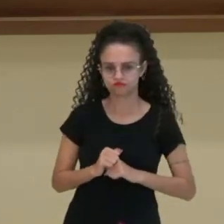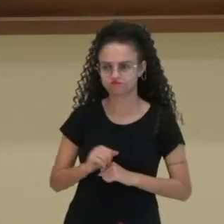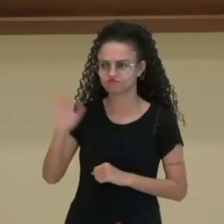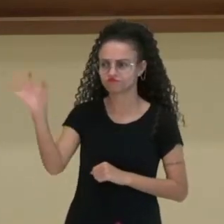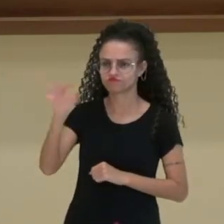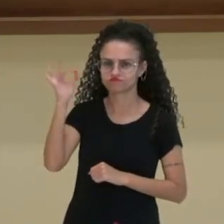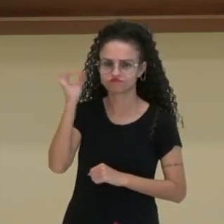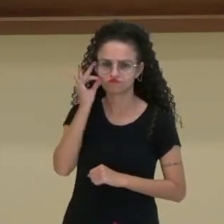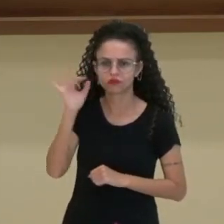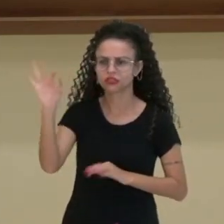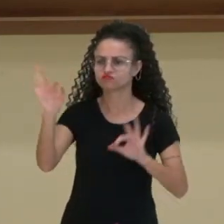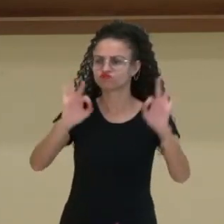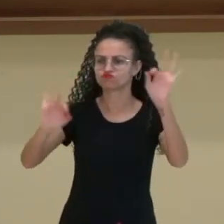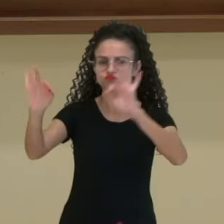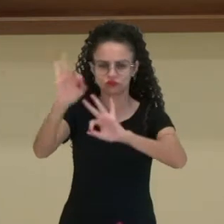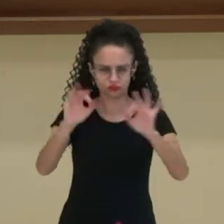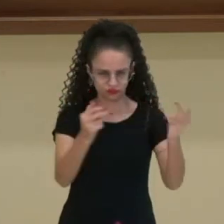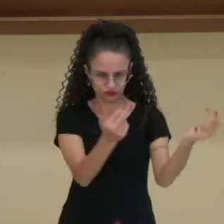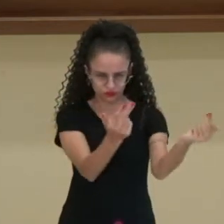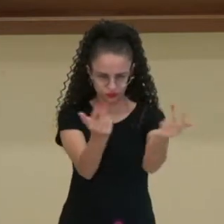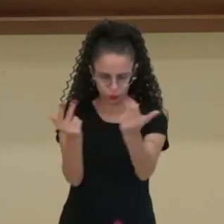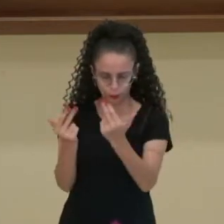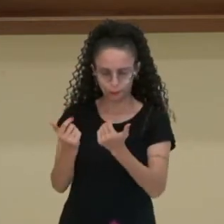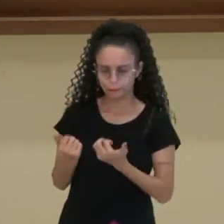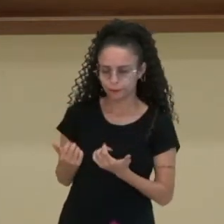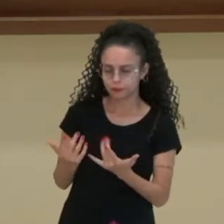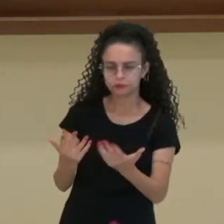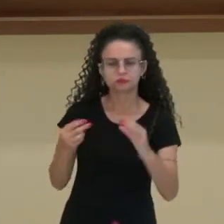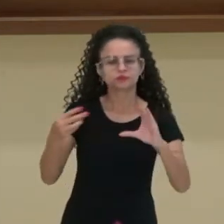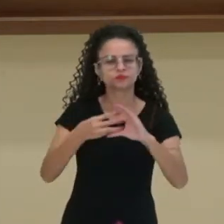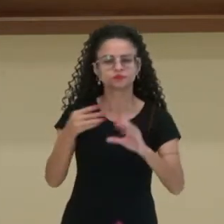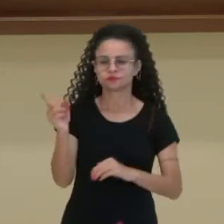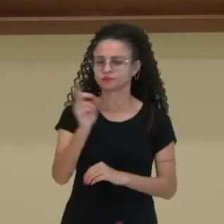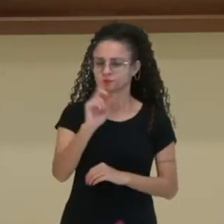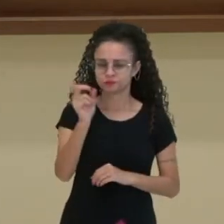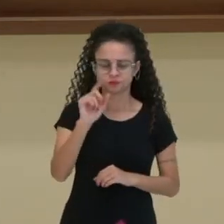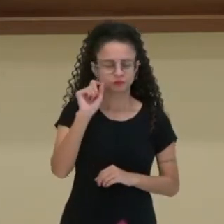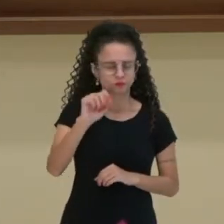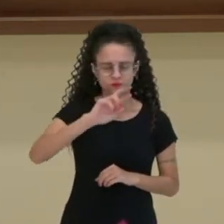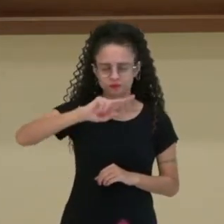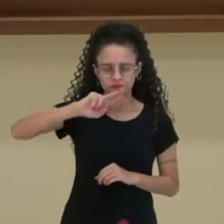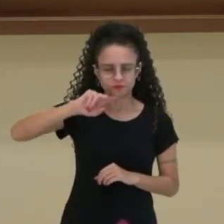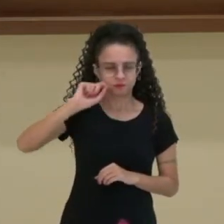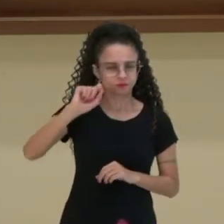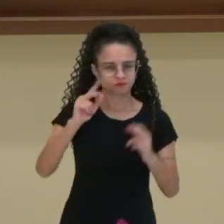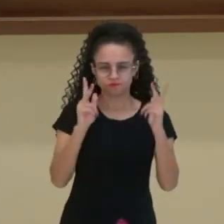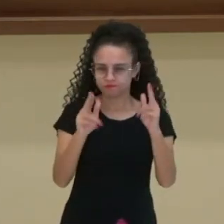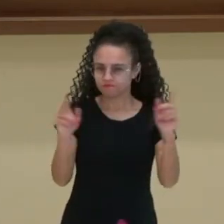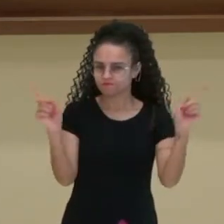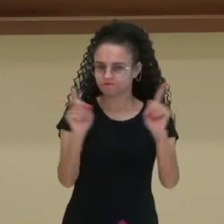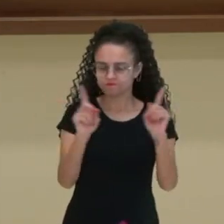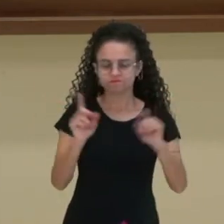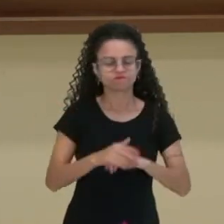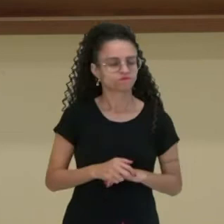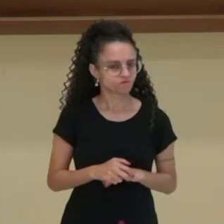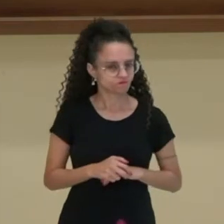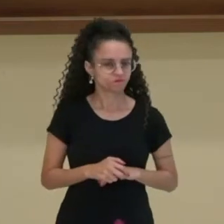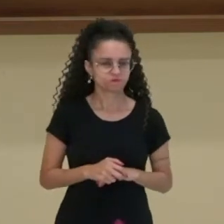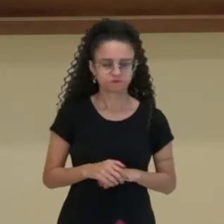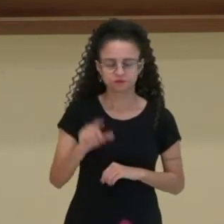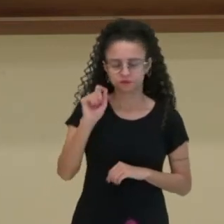todos os insetos, elas são iguais às células vegetais? Não, elas não são iguais.